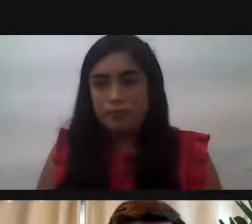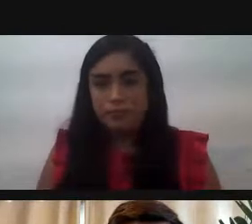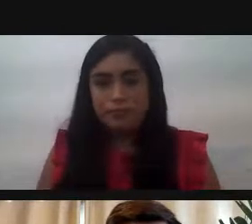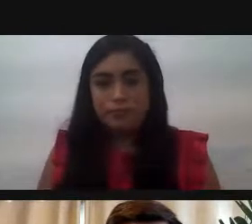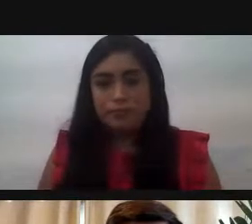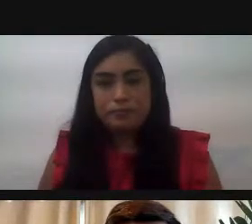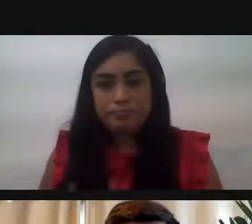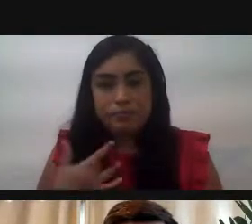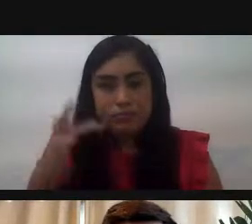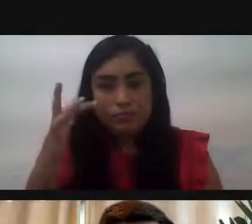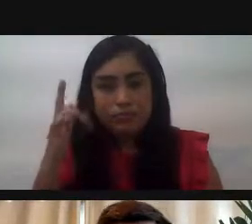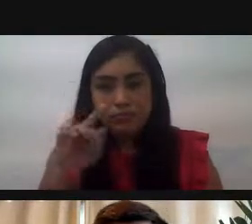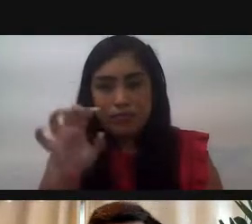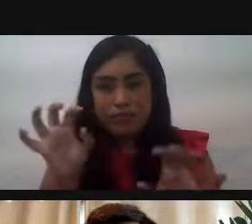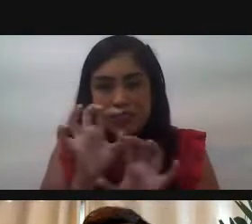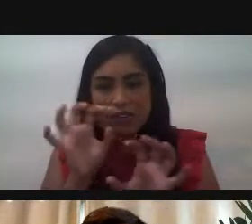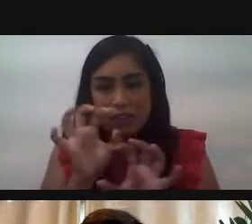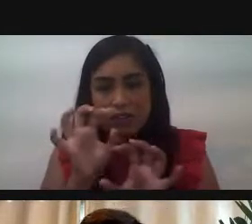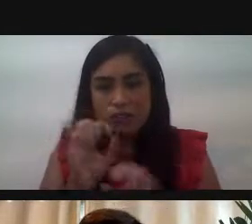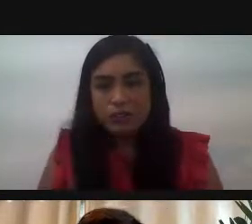Acho que travou, né?